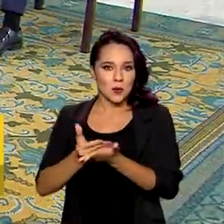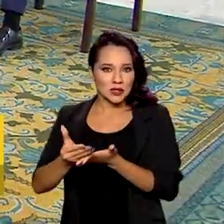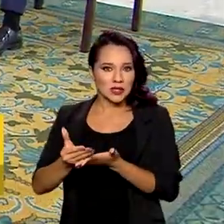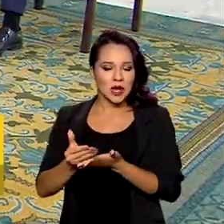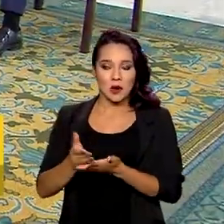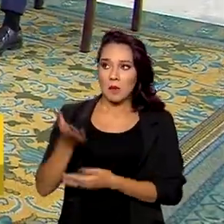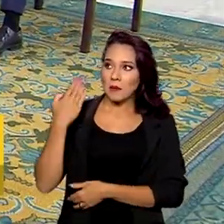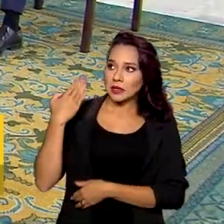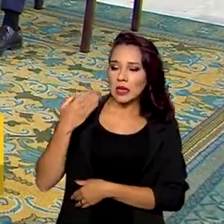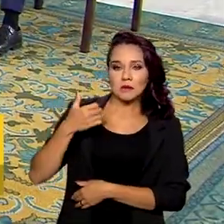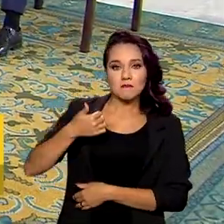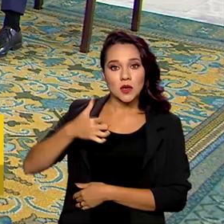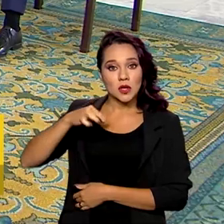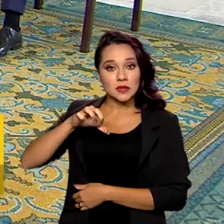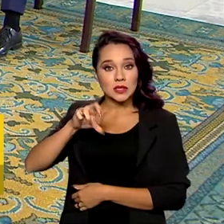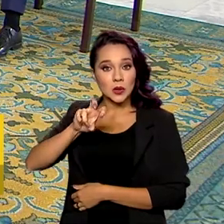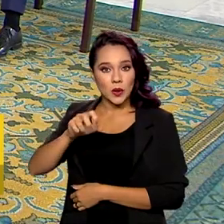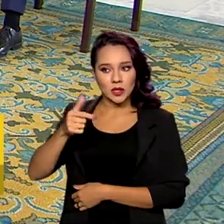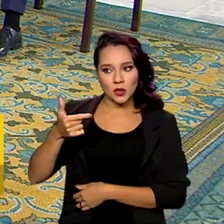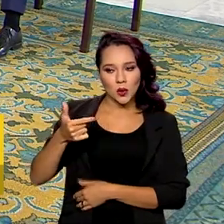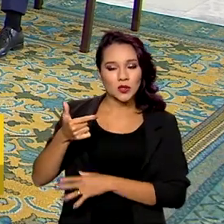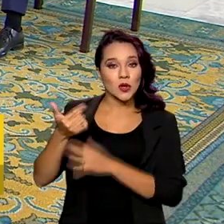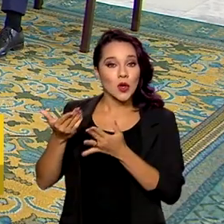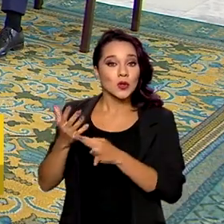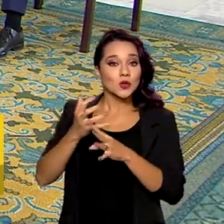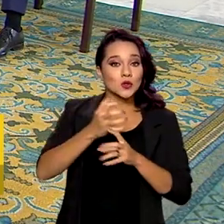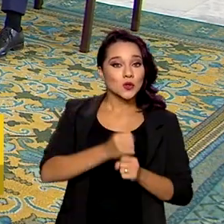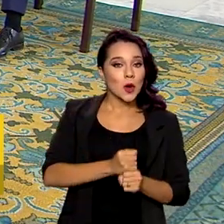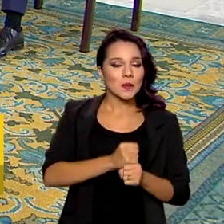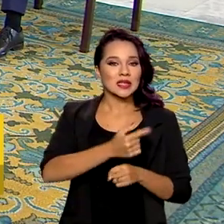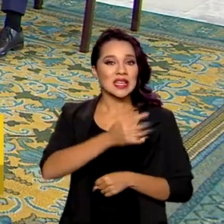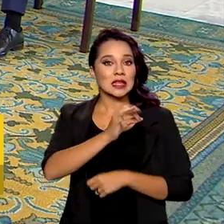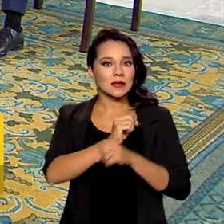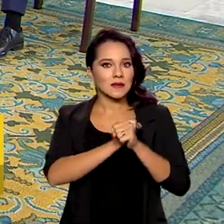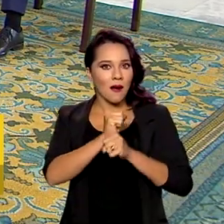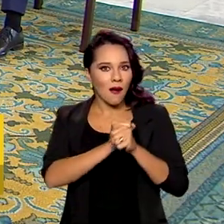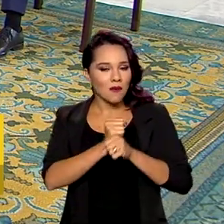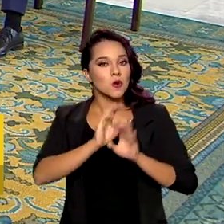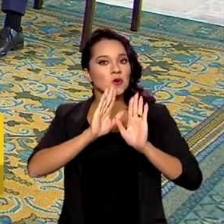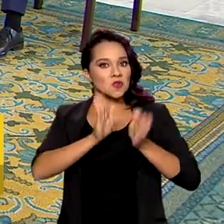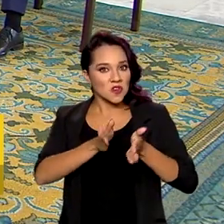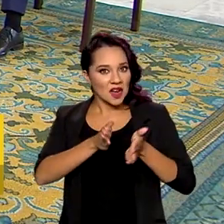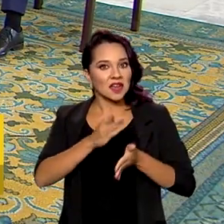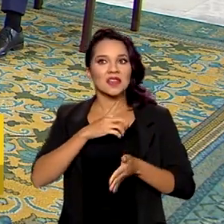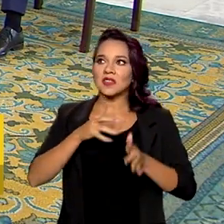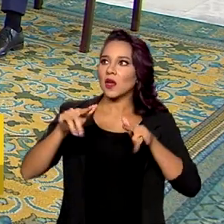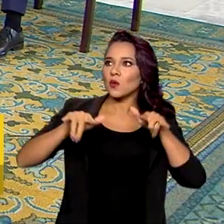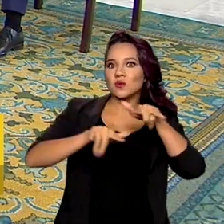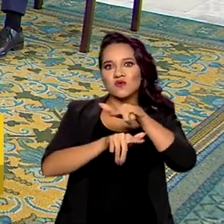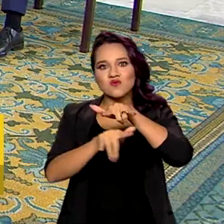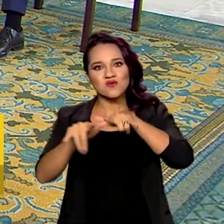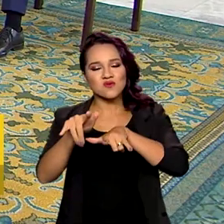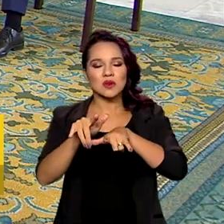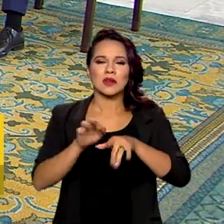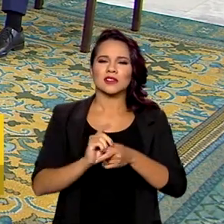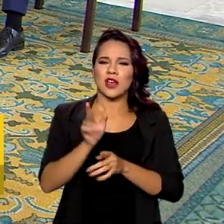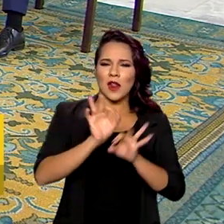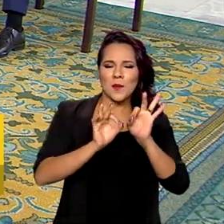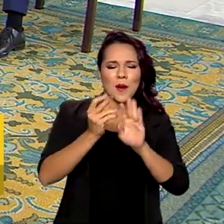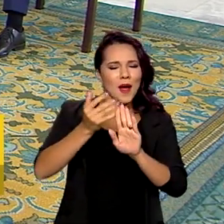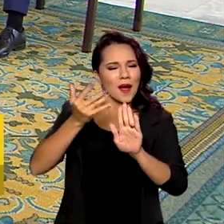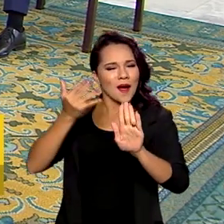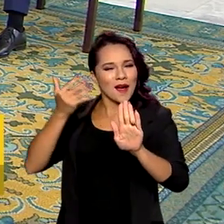atividades em 1952, então estão completando esse ano 70 anos, né, de existência, remontando lá a